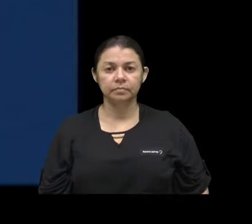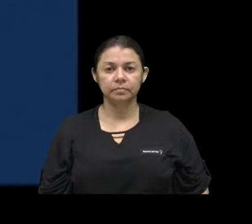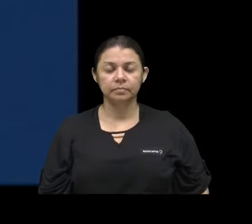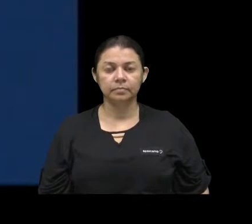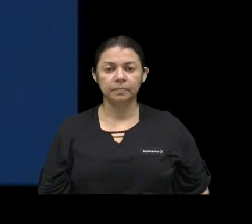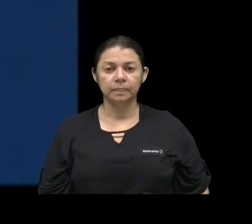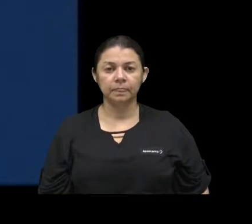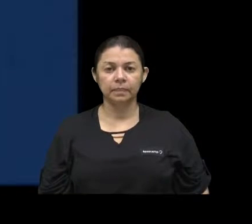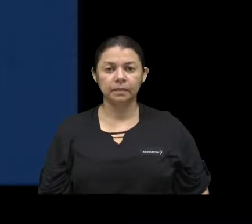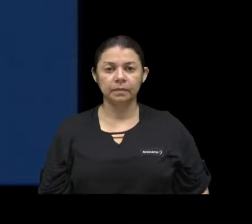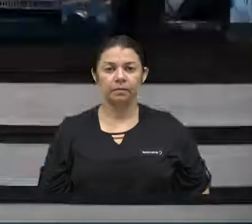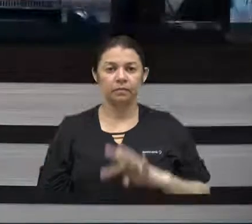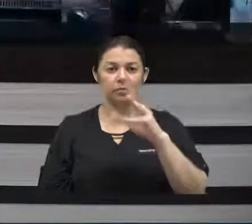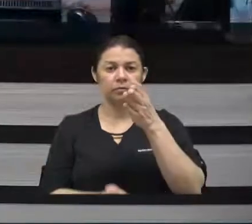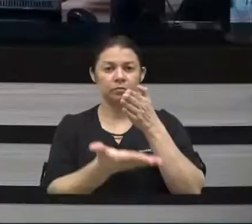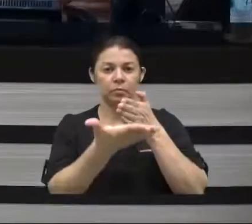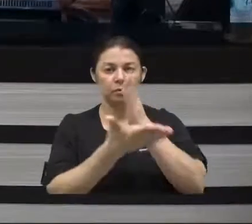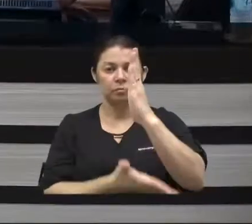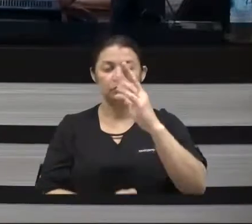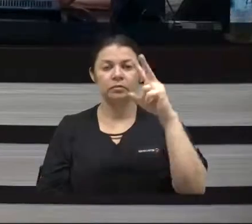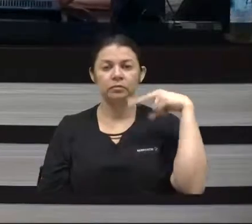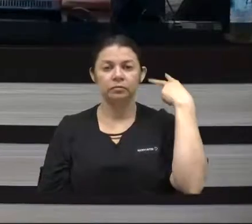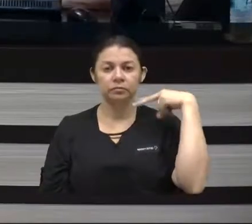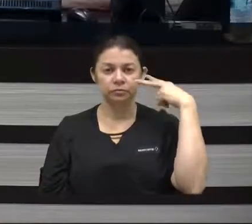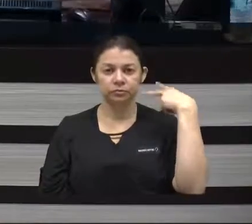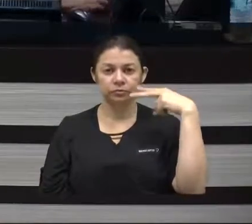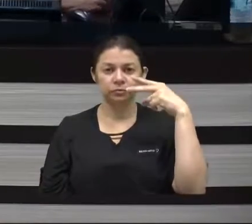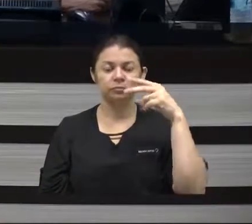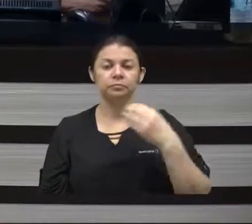Moção foi aprovada por todos os vereadores presentes no plenário.